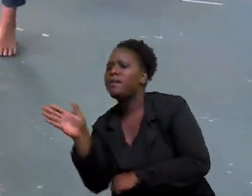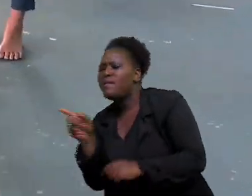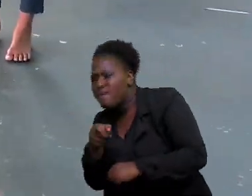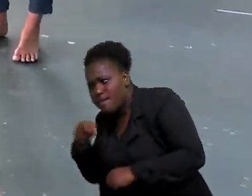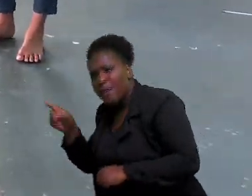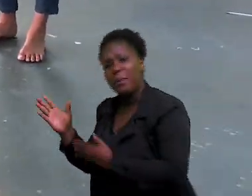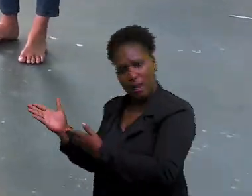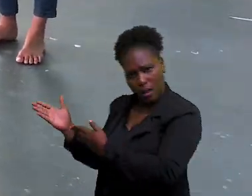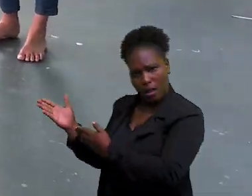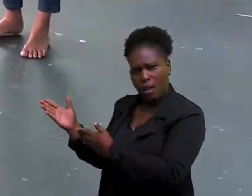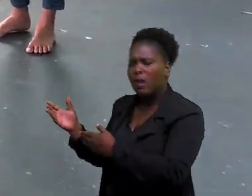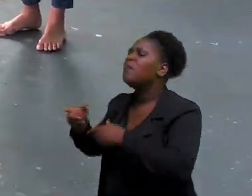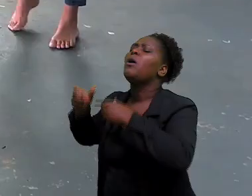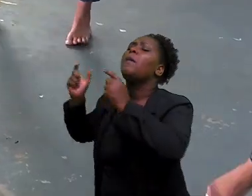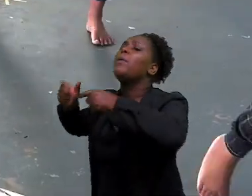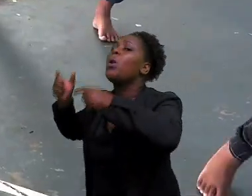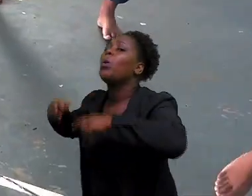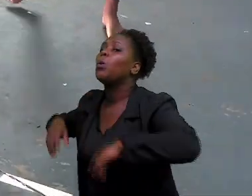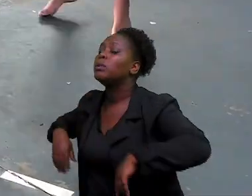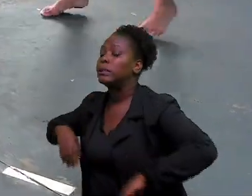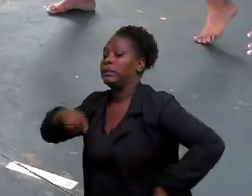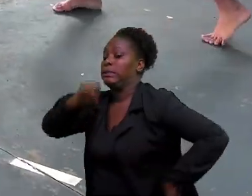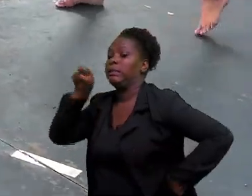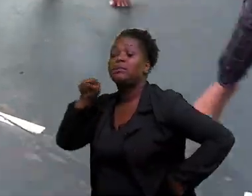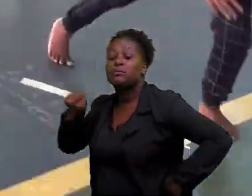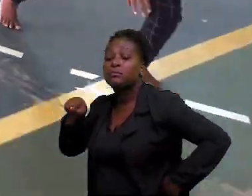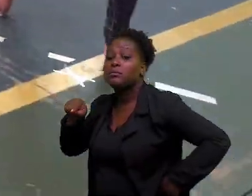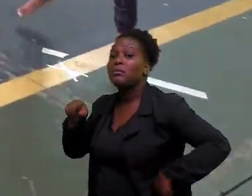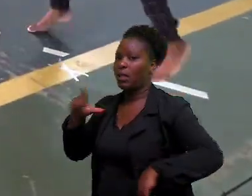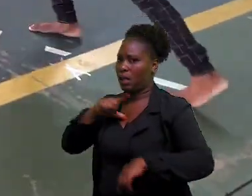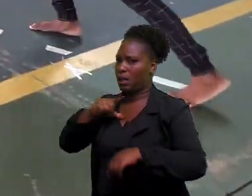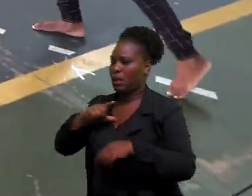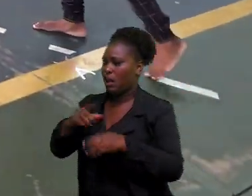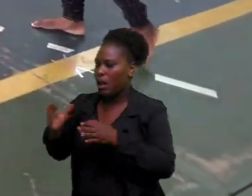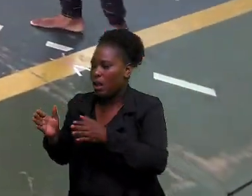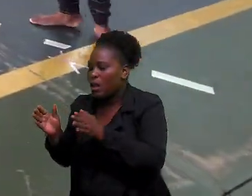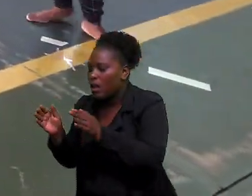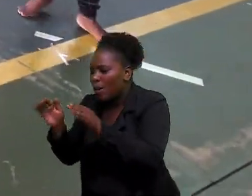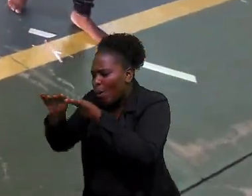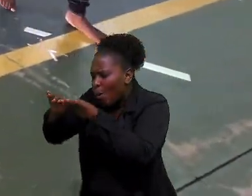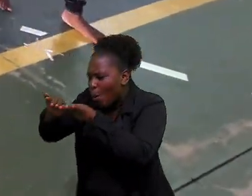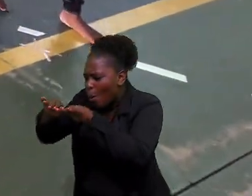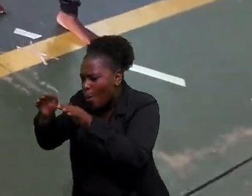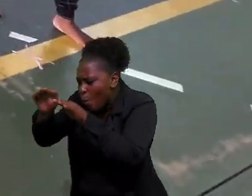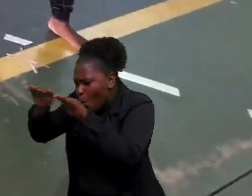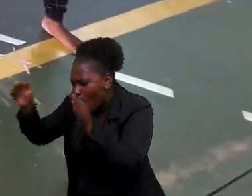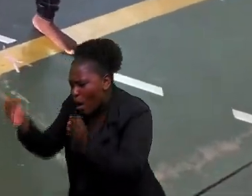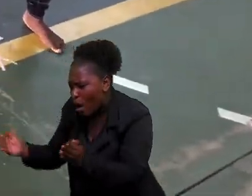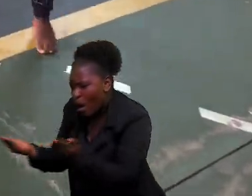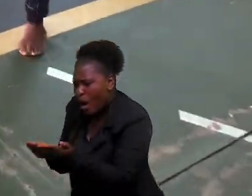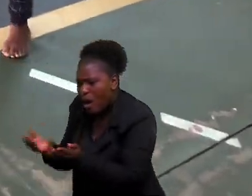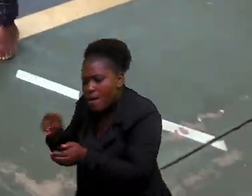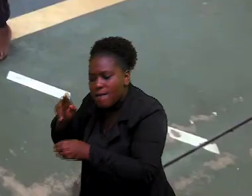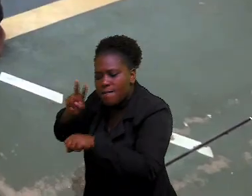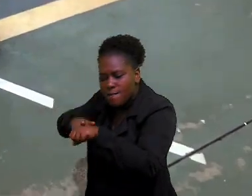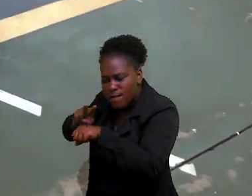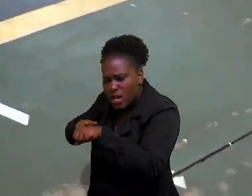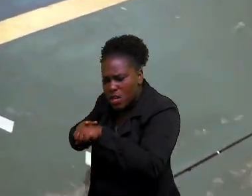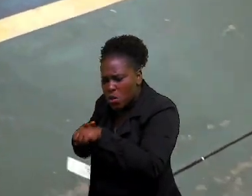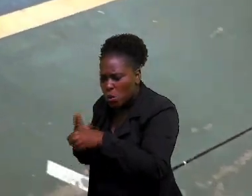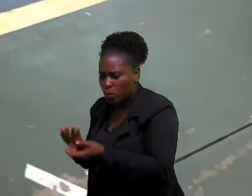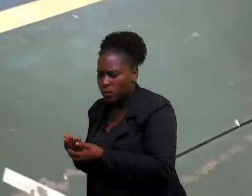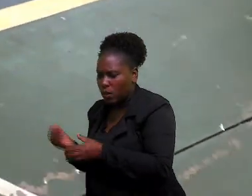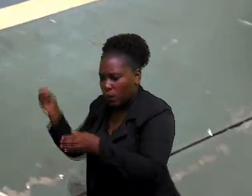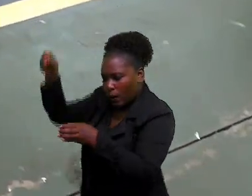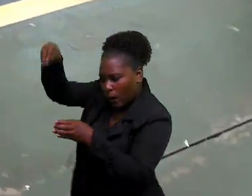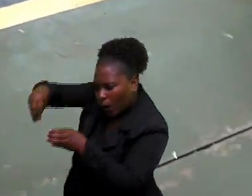sabe onde vai parar. Às vezes vai pra um aquário, o que não é ruim de fato. Mas quando o